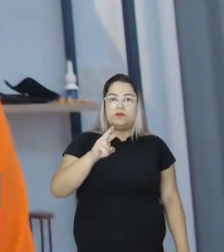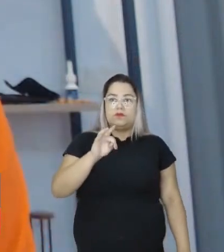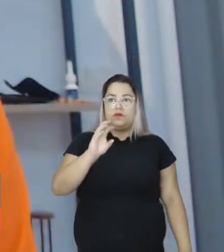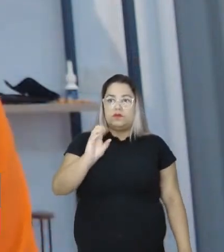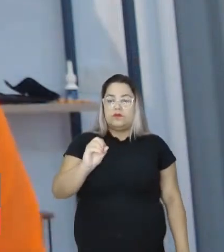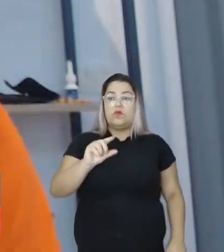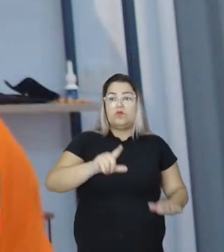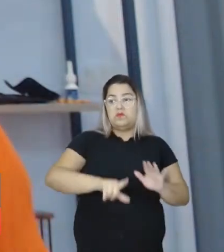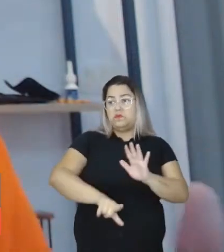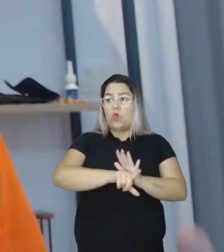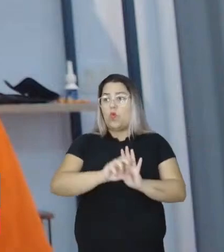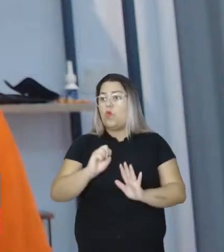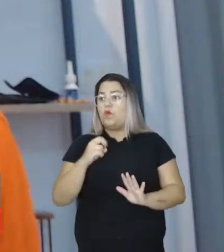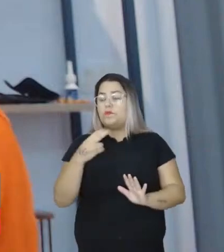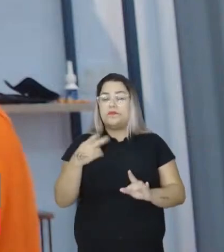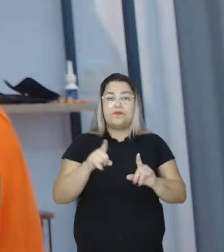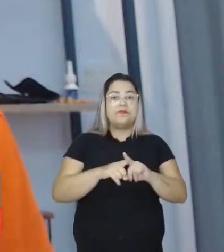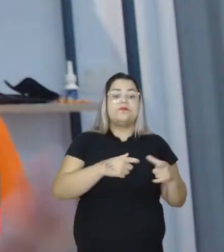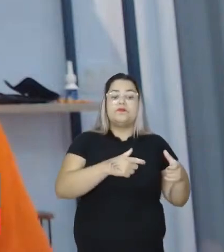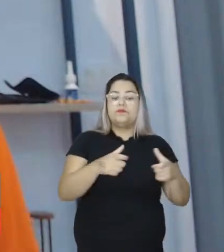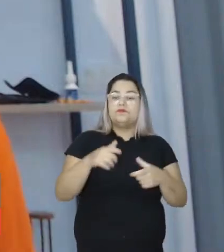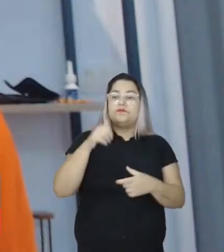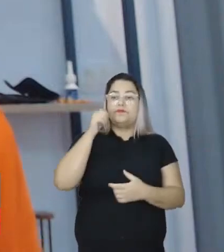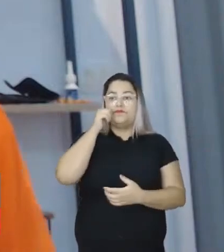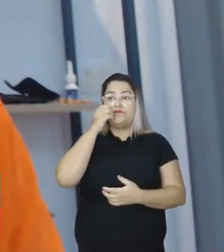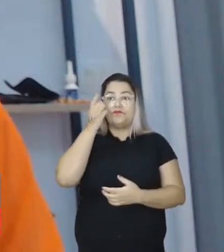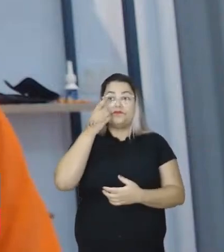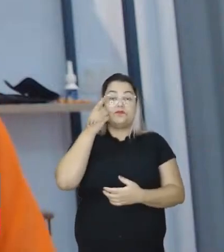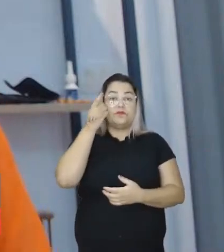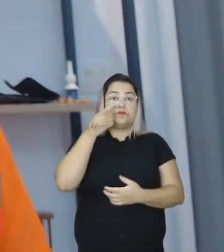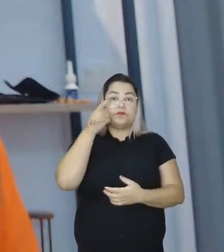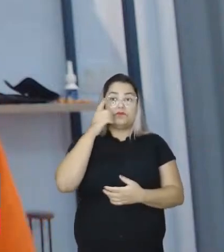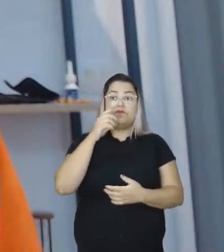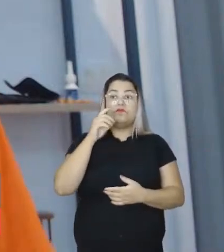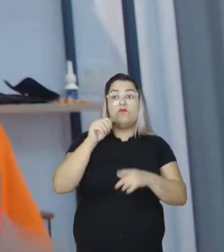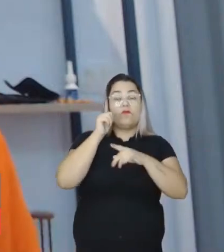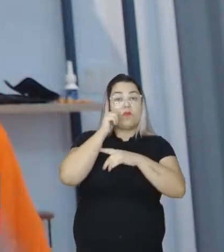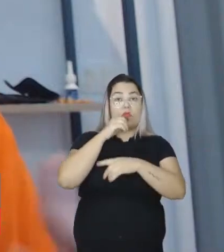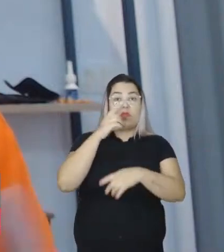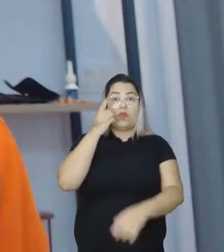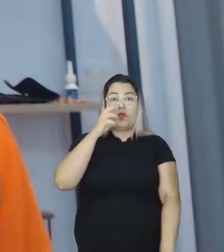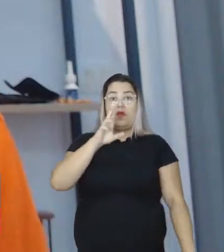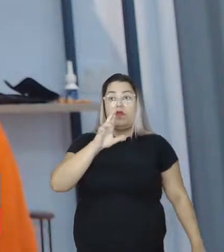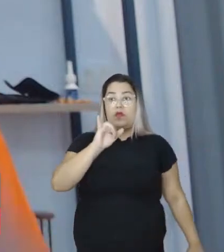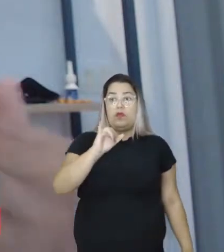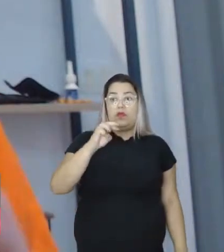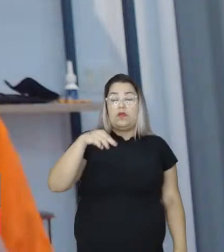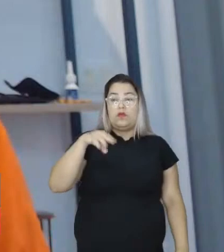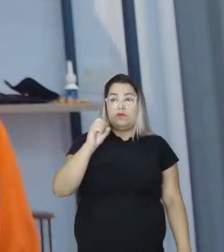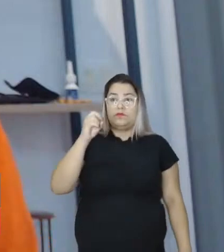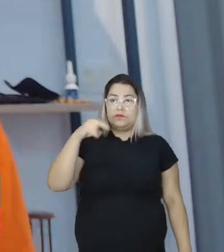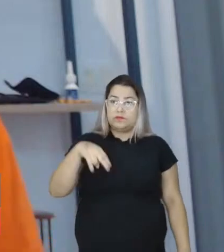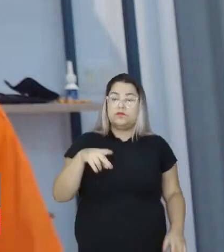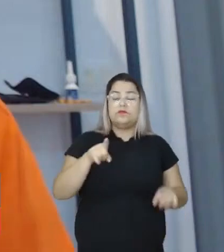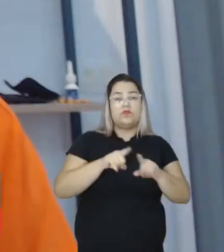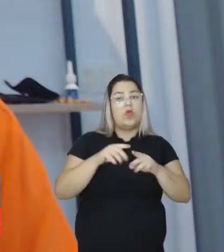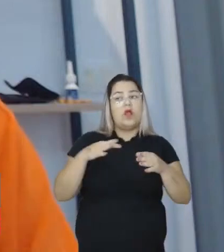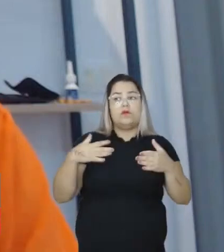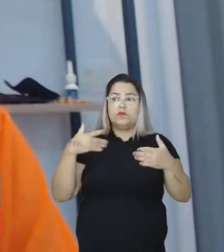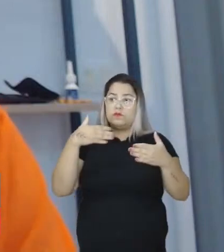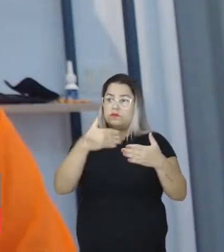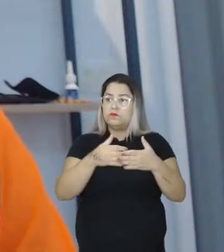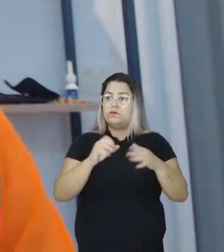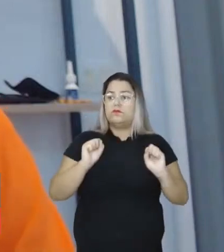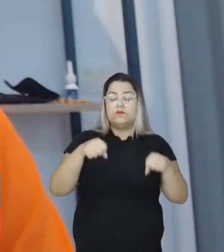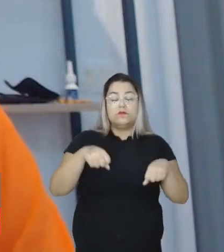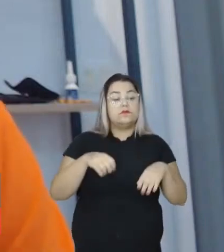Poder Legislativo, onde o deputado Pompeu de Matos e o deputado Raimon já sinalizam aí que iremos avançar, sim, dentro